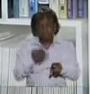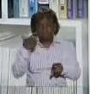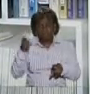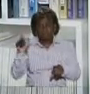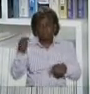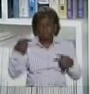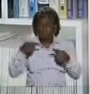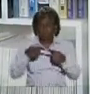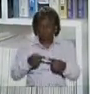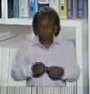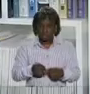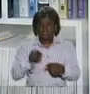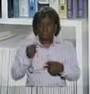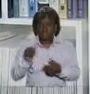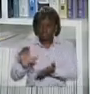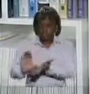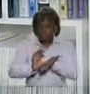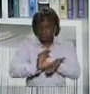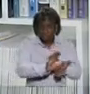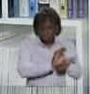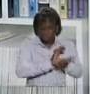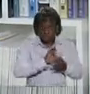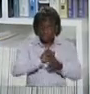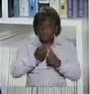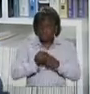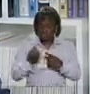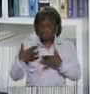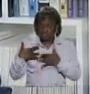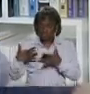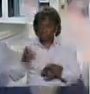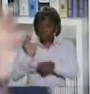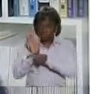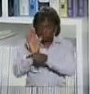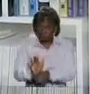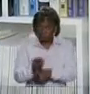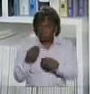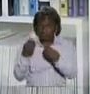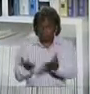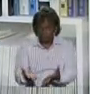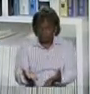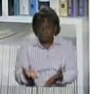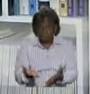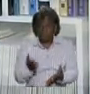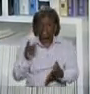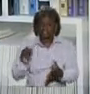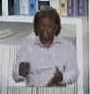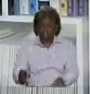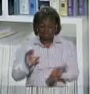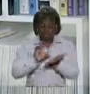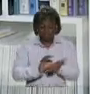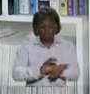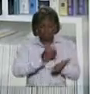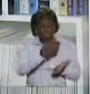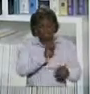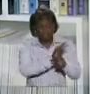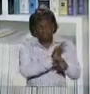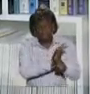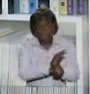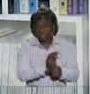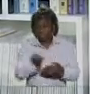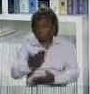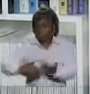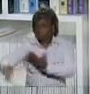recomendações ligadas à criação desses fundos sociais, onde o dinheiro é doado, né? E daqui ele é, por exemplo,